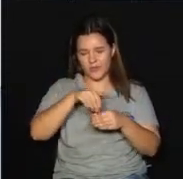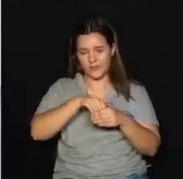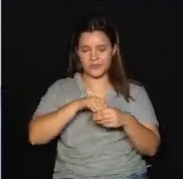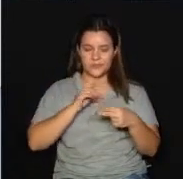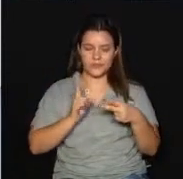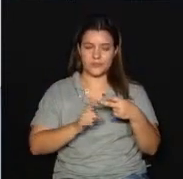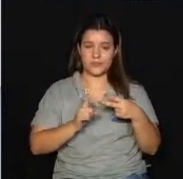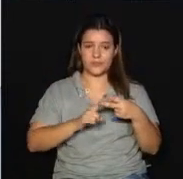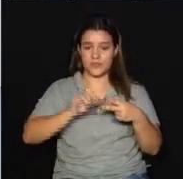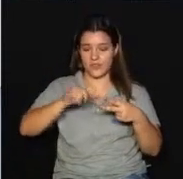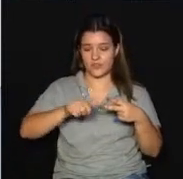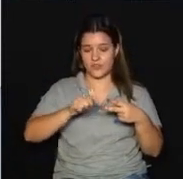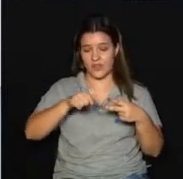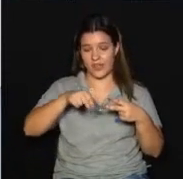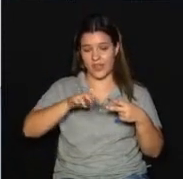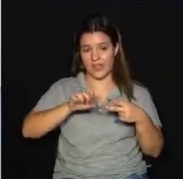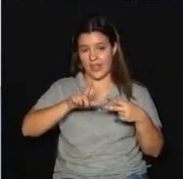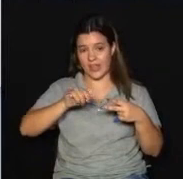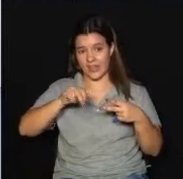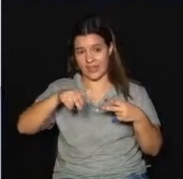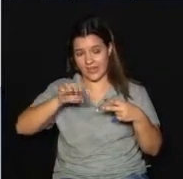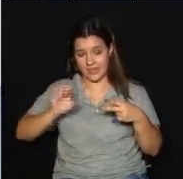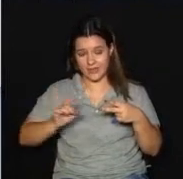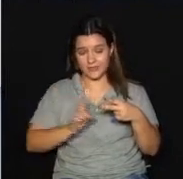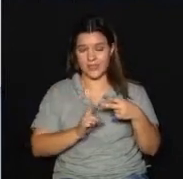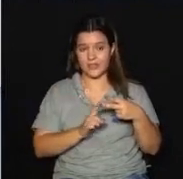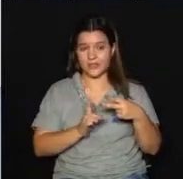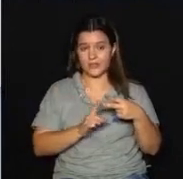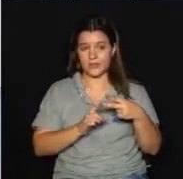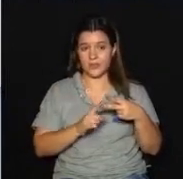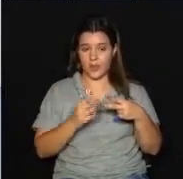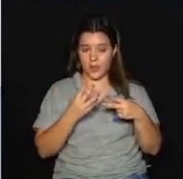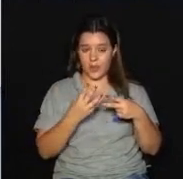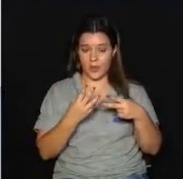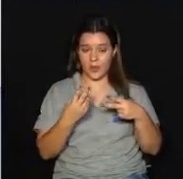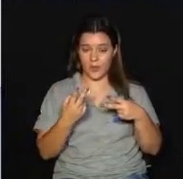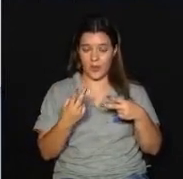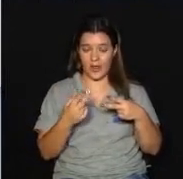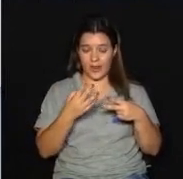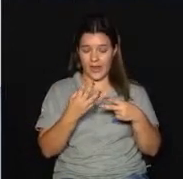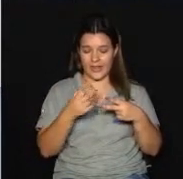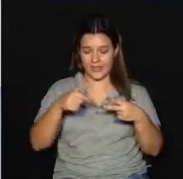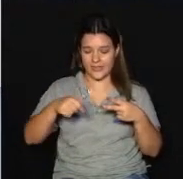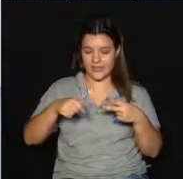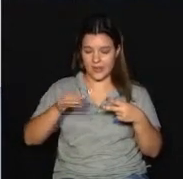139.850. A Jaqueline Coutinho, do PSL, segunda colocada,